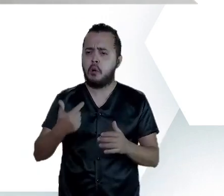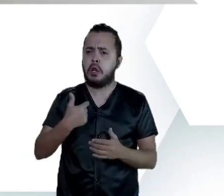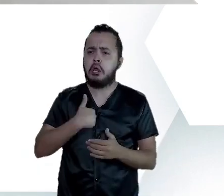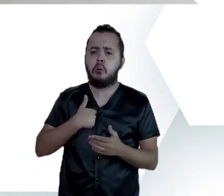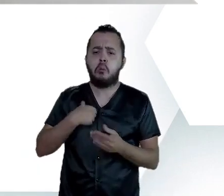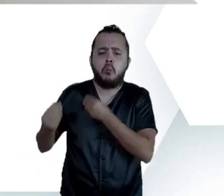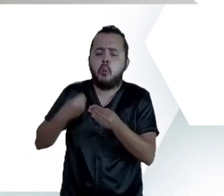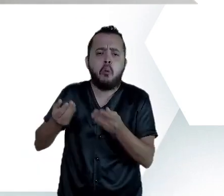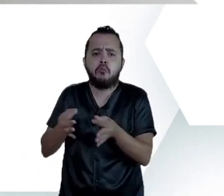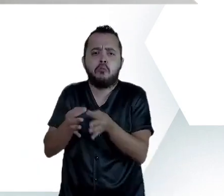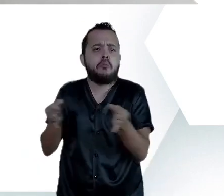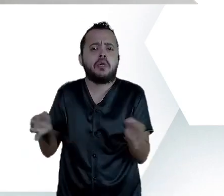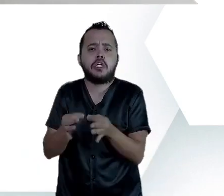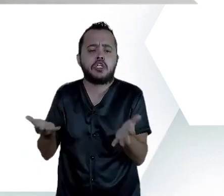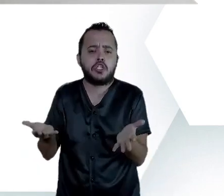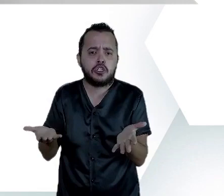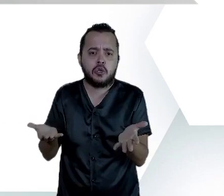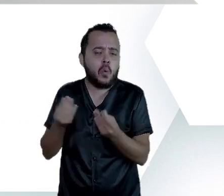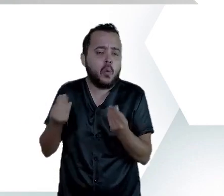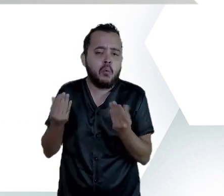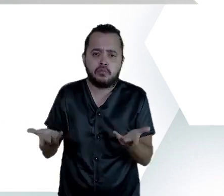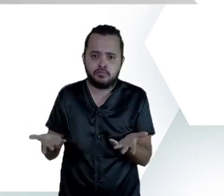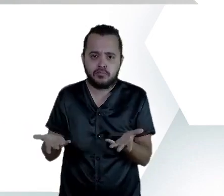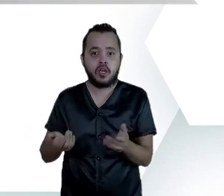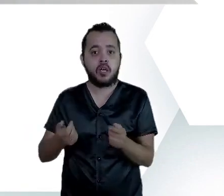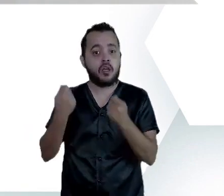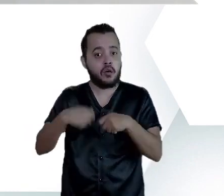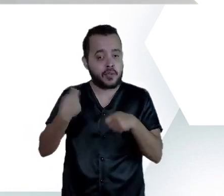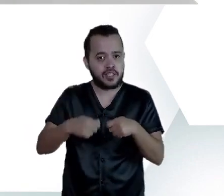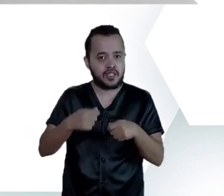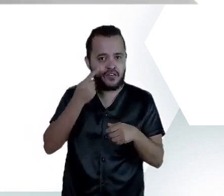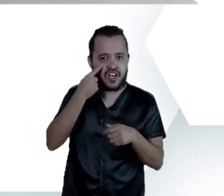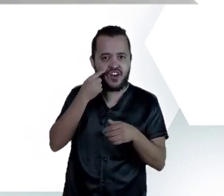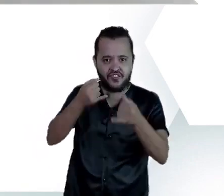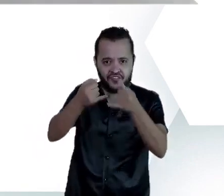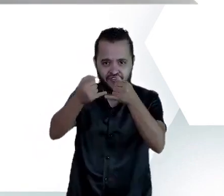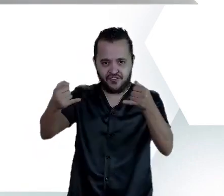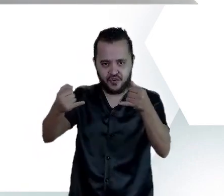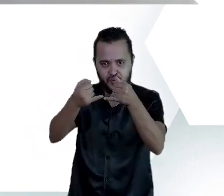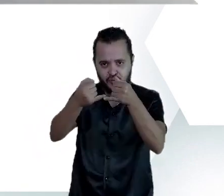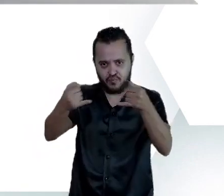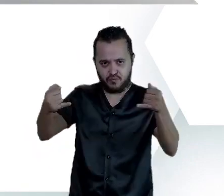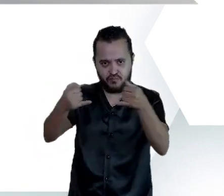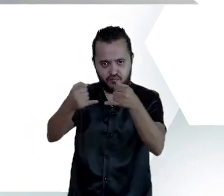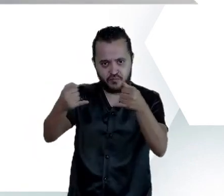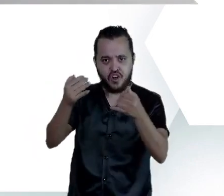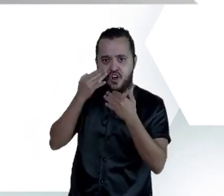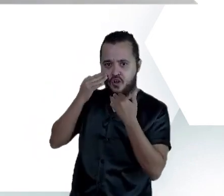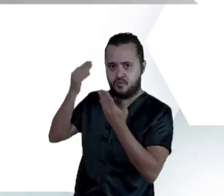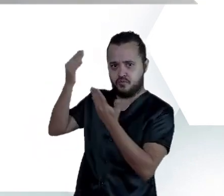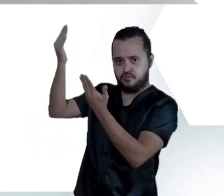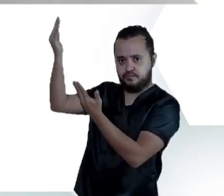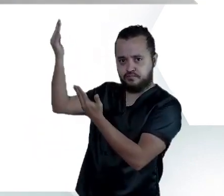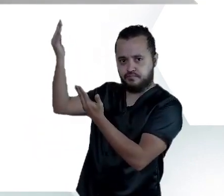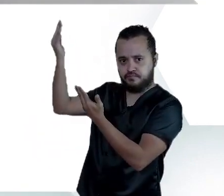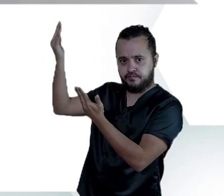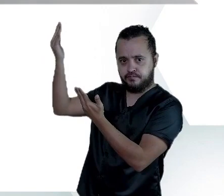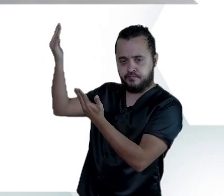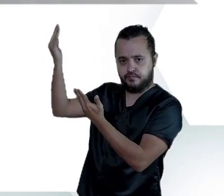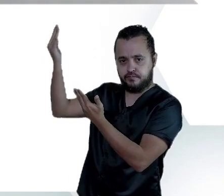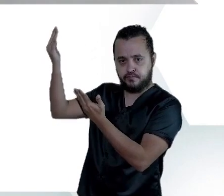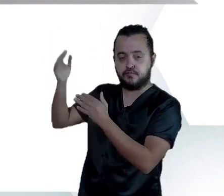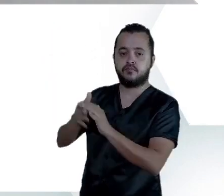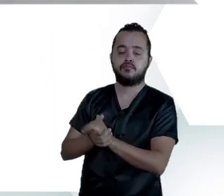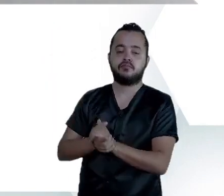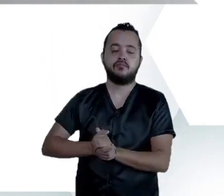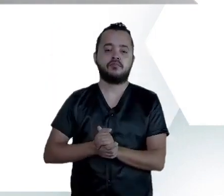a medição, você tem que colocar o quê? Esse cabo daqui, beleza? Então ele tem aqui uma parte toda